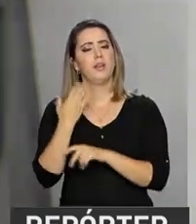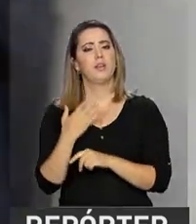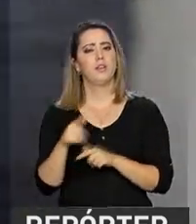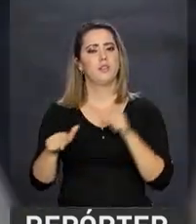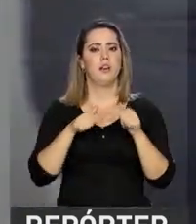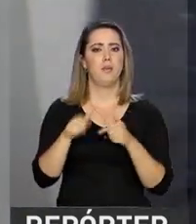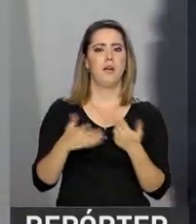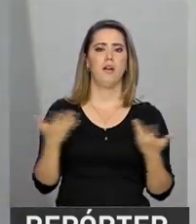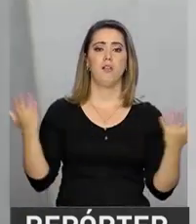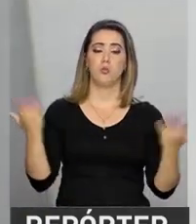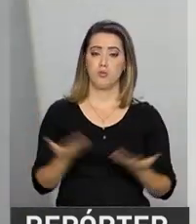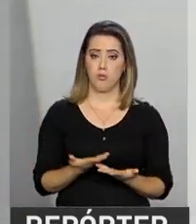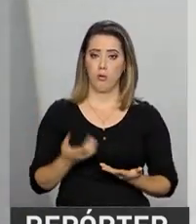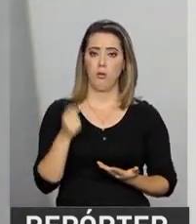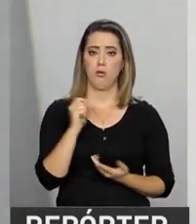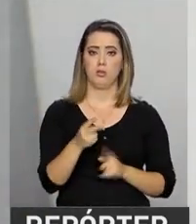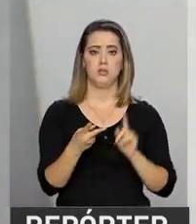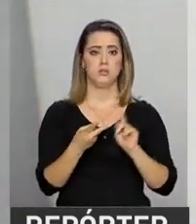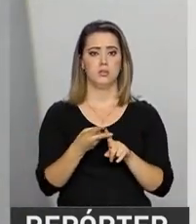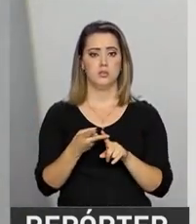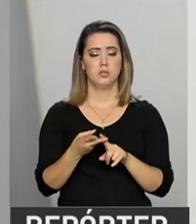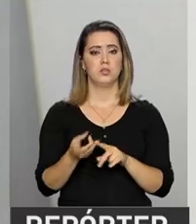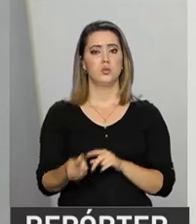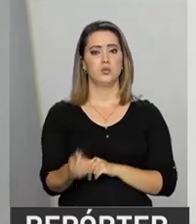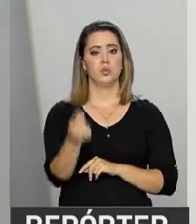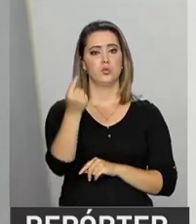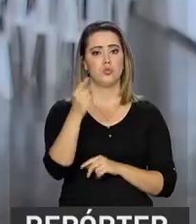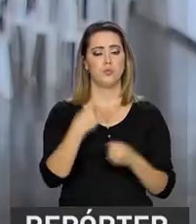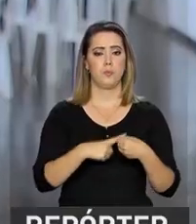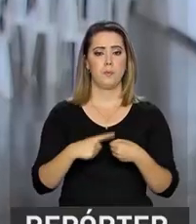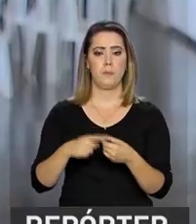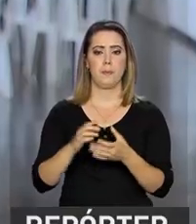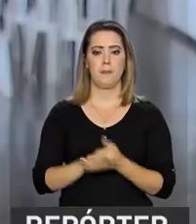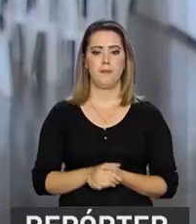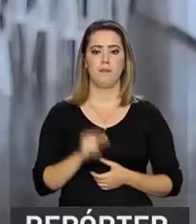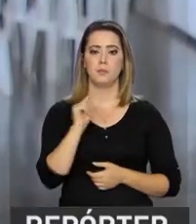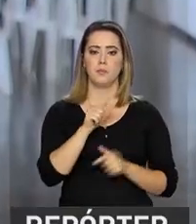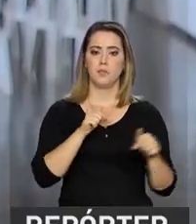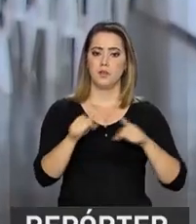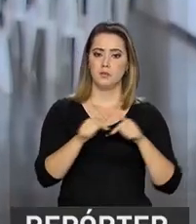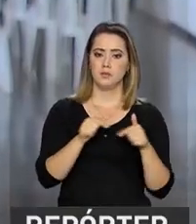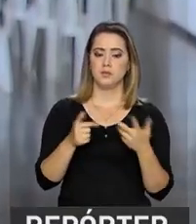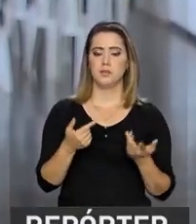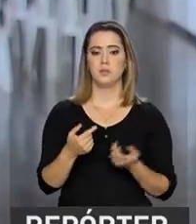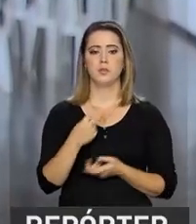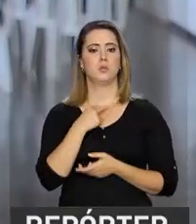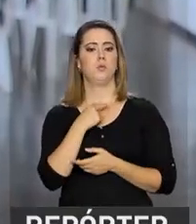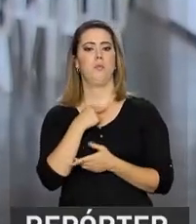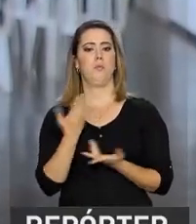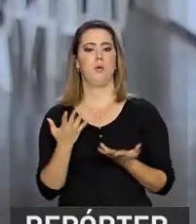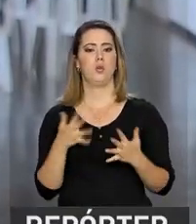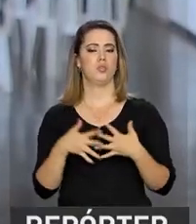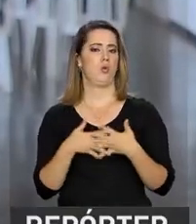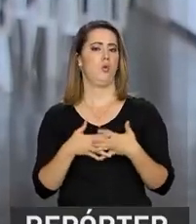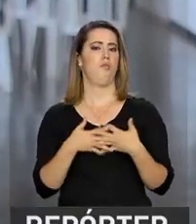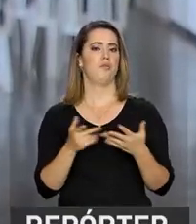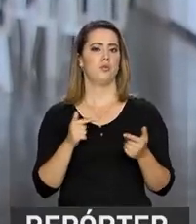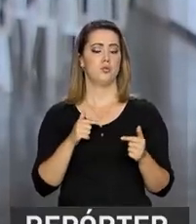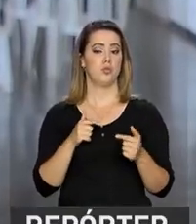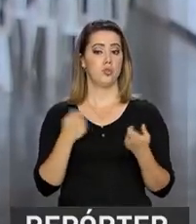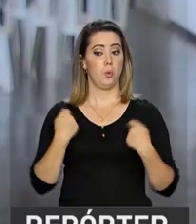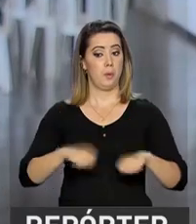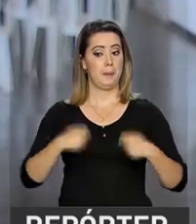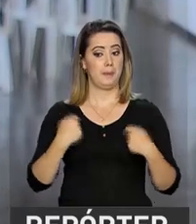empregos imediatos uma nova fonte de feita por mim fico essas ações elas não devem ser confundidas com as obrigações